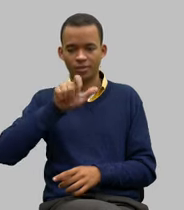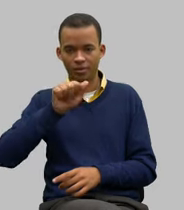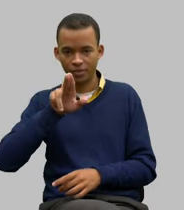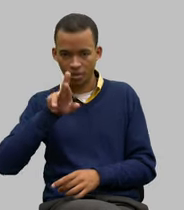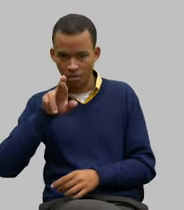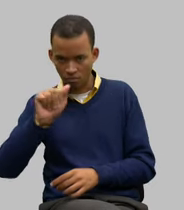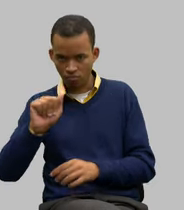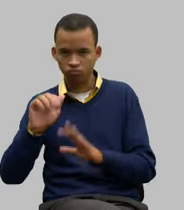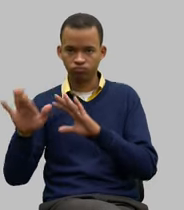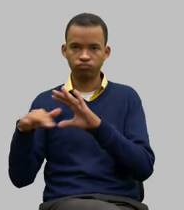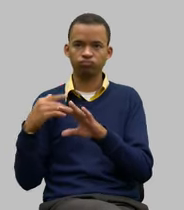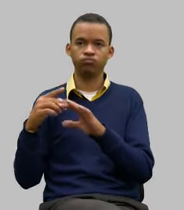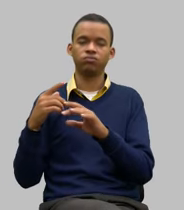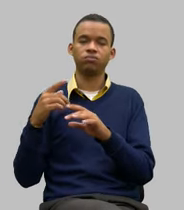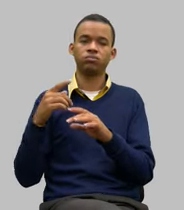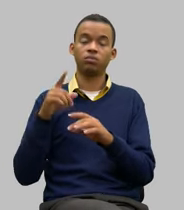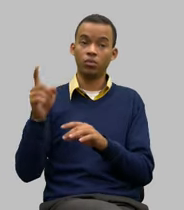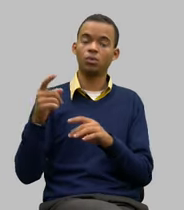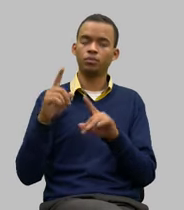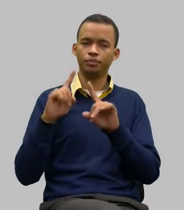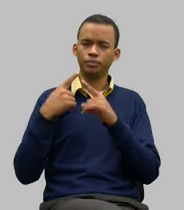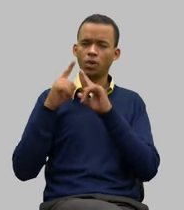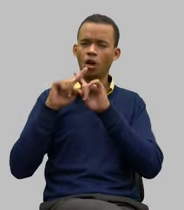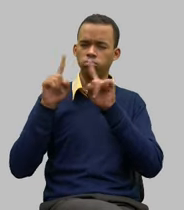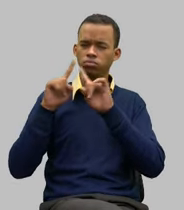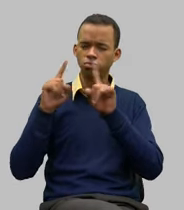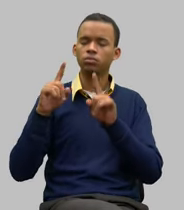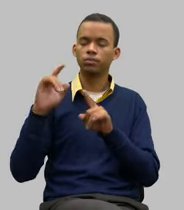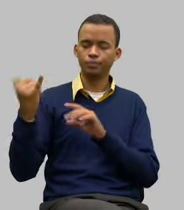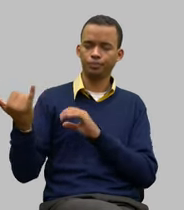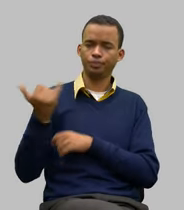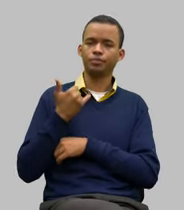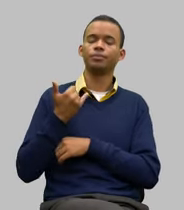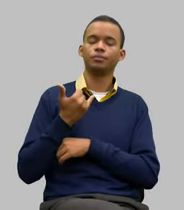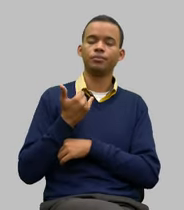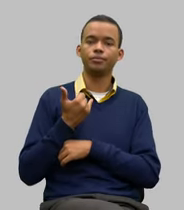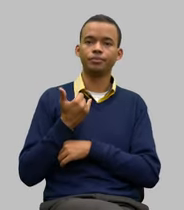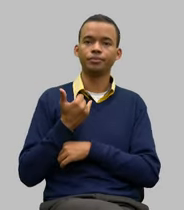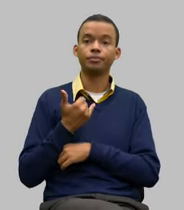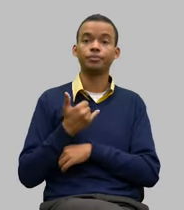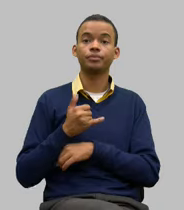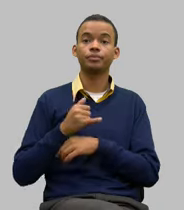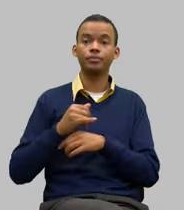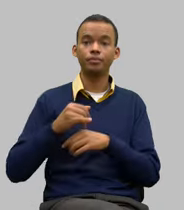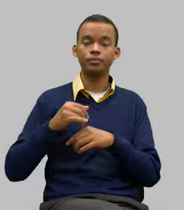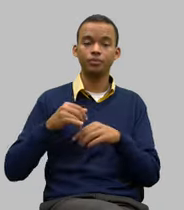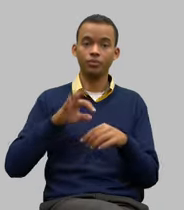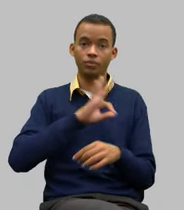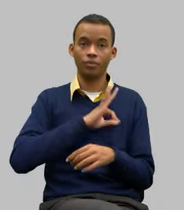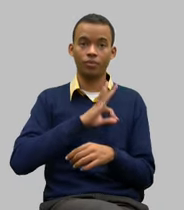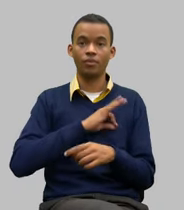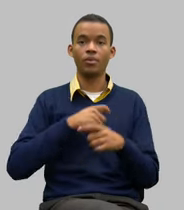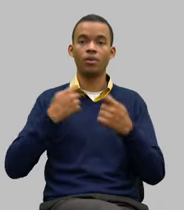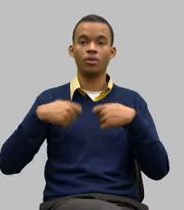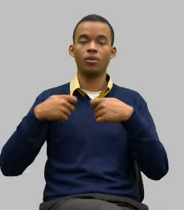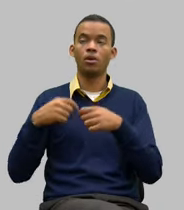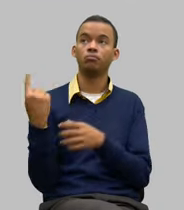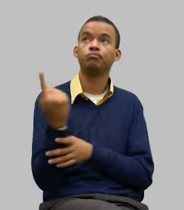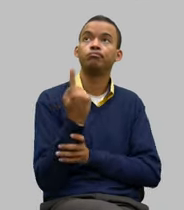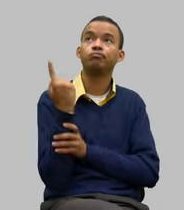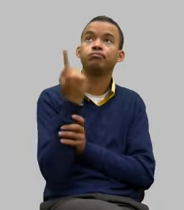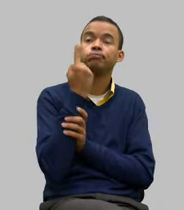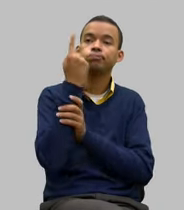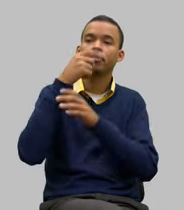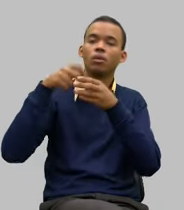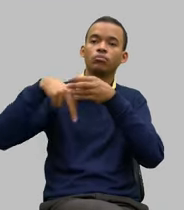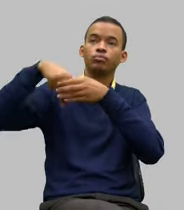denúncia eh em que o policial tem que subir numa Guarita muito alta que se ele